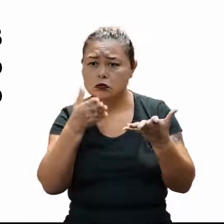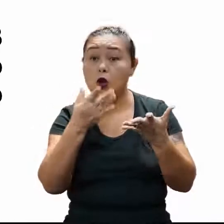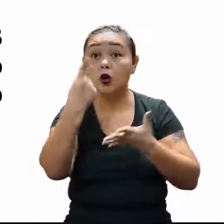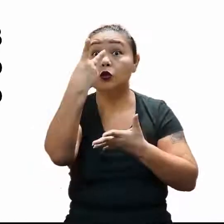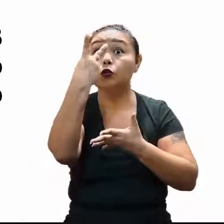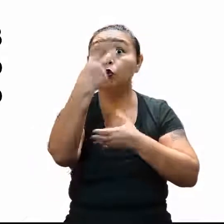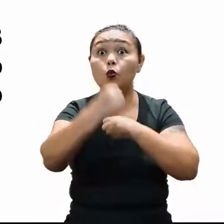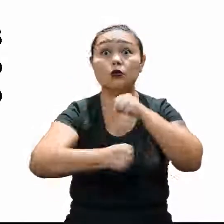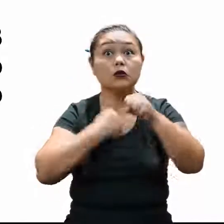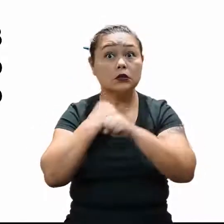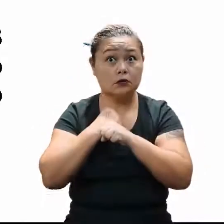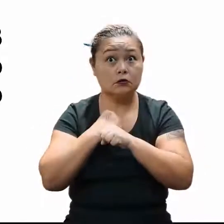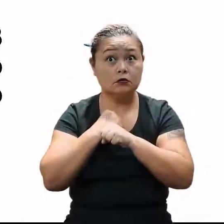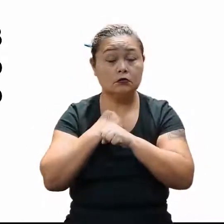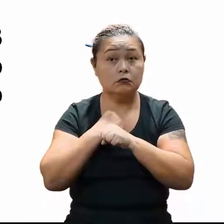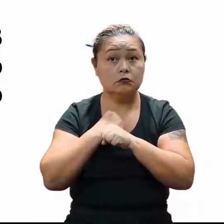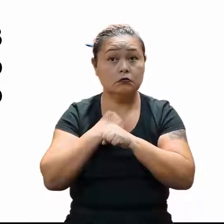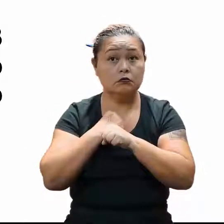anos?